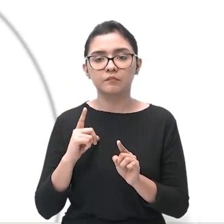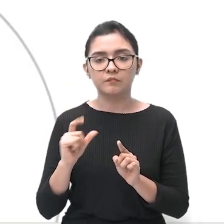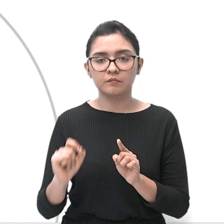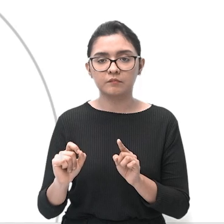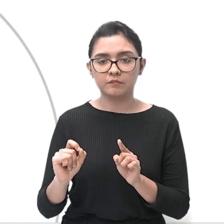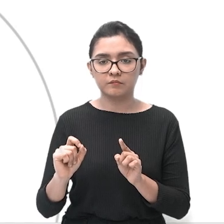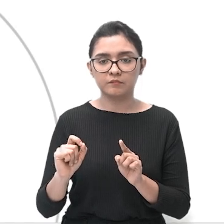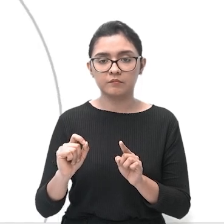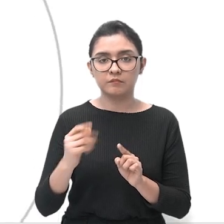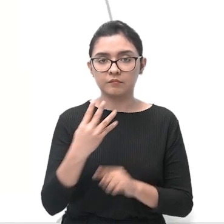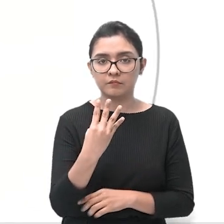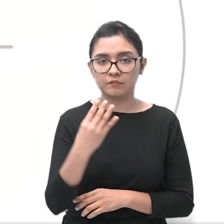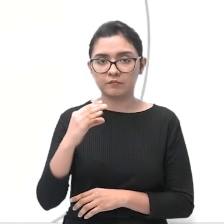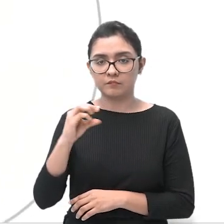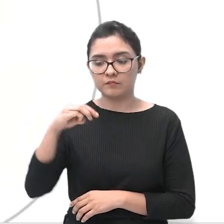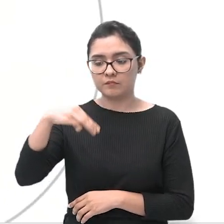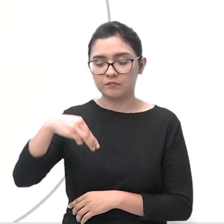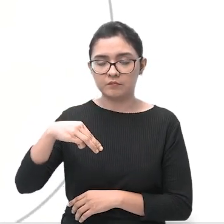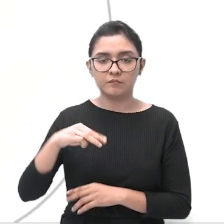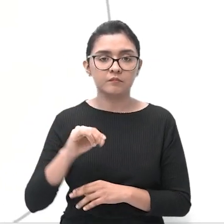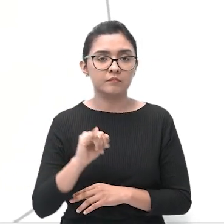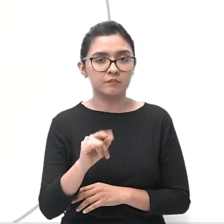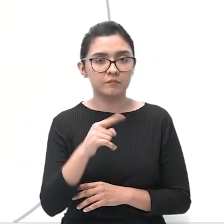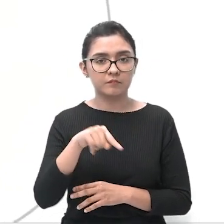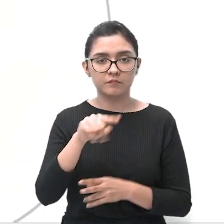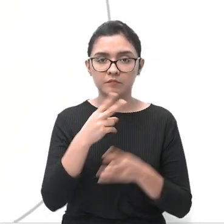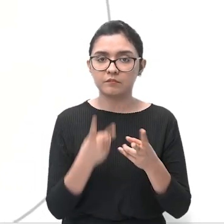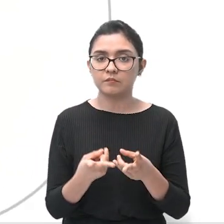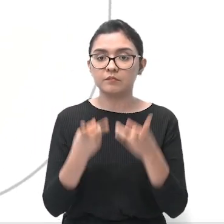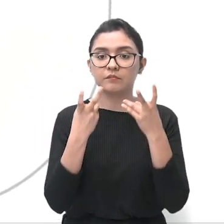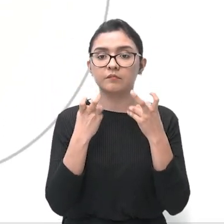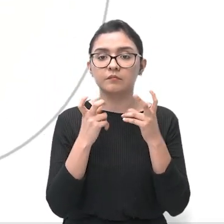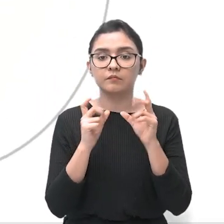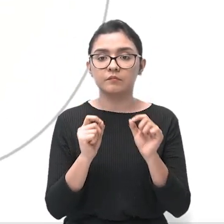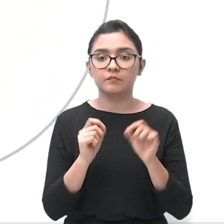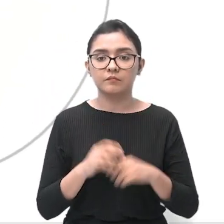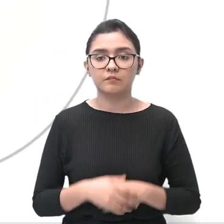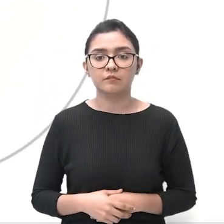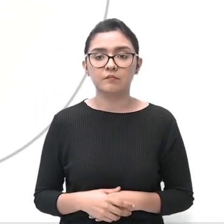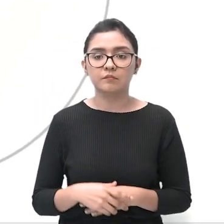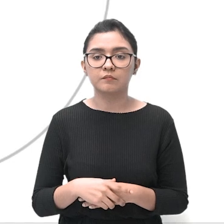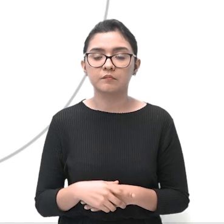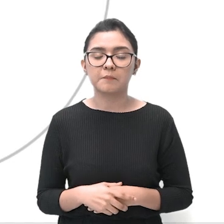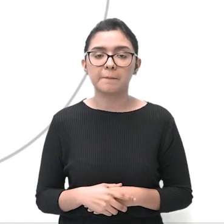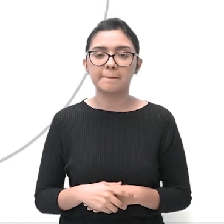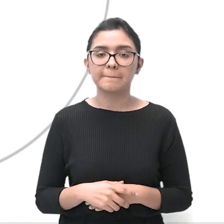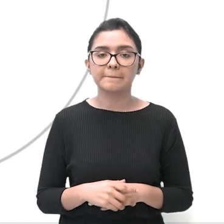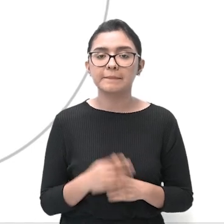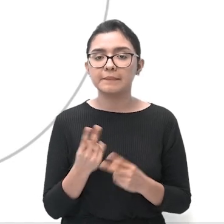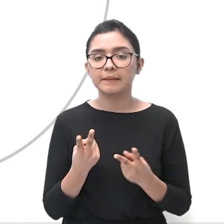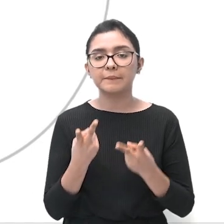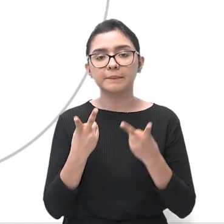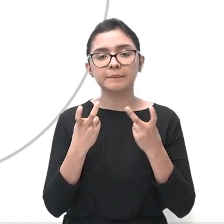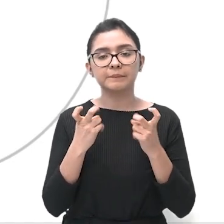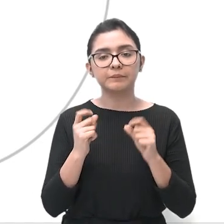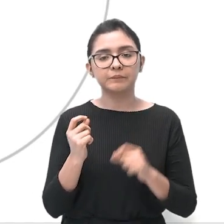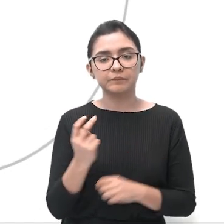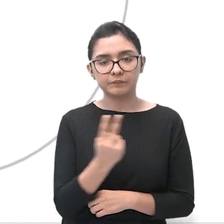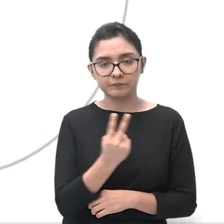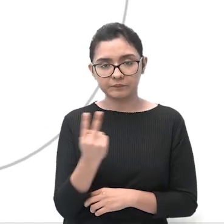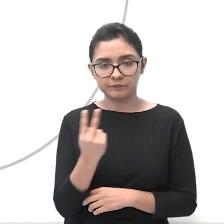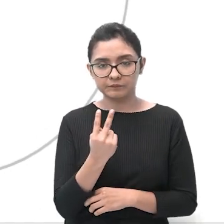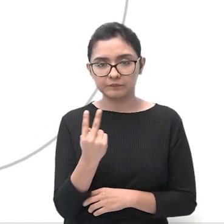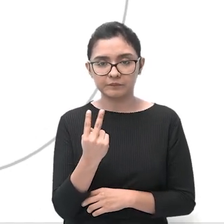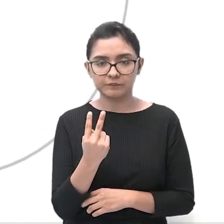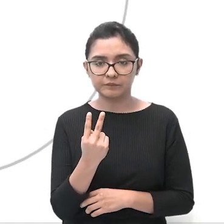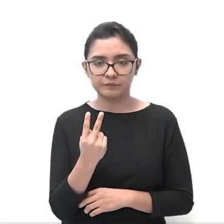de 4 centímetros. Se a gente observar aqui, ó, nós vamos ver que as duas